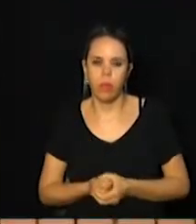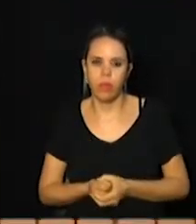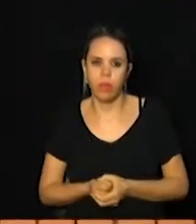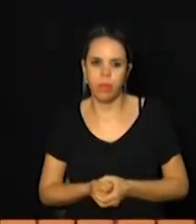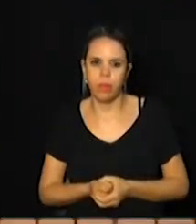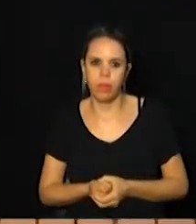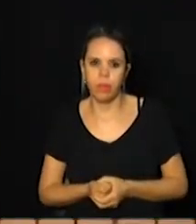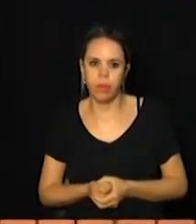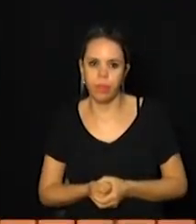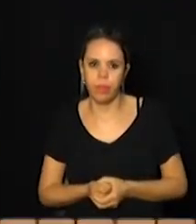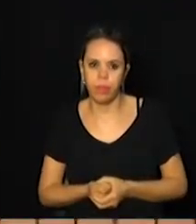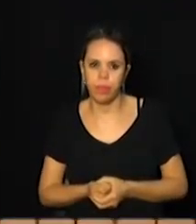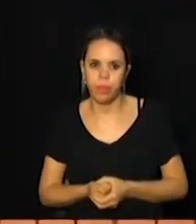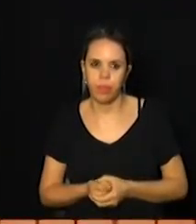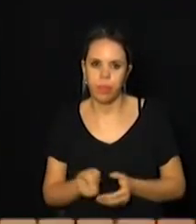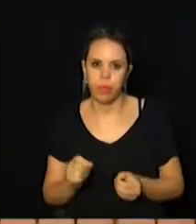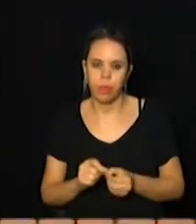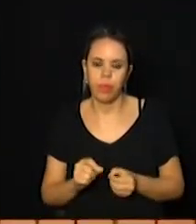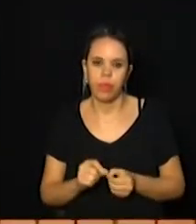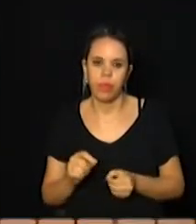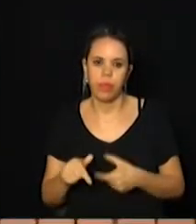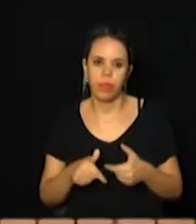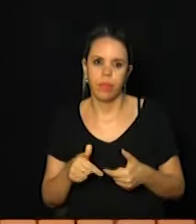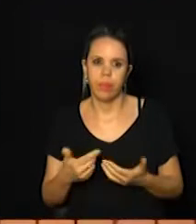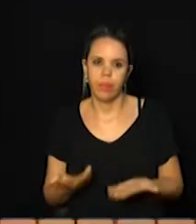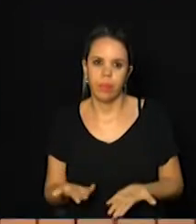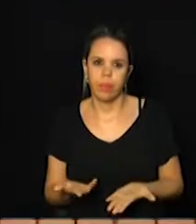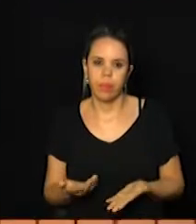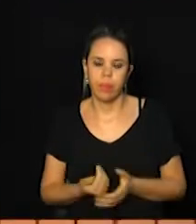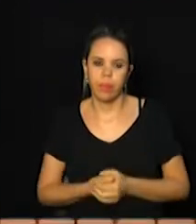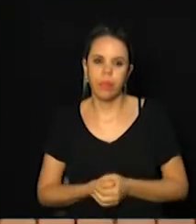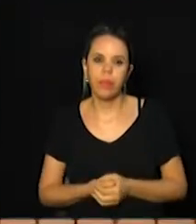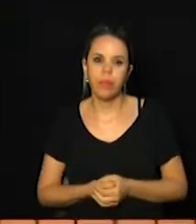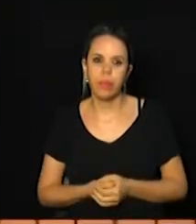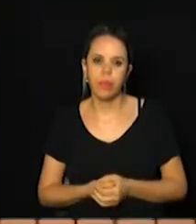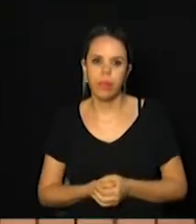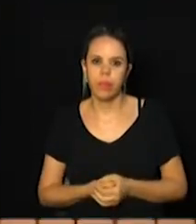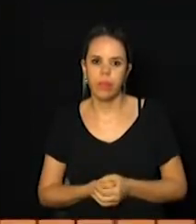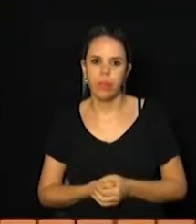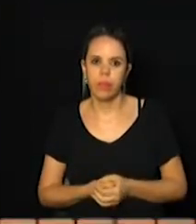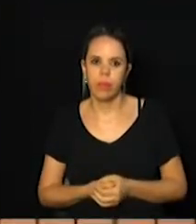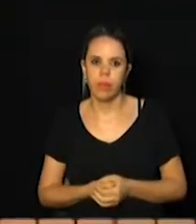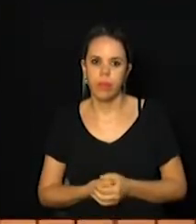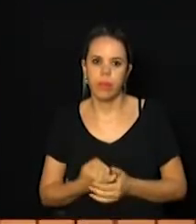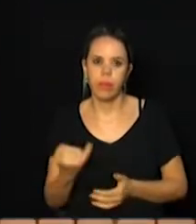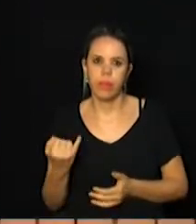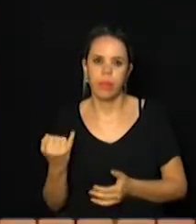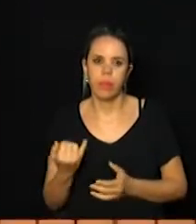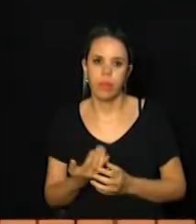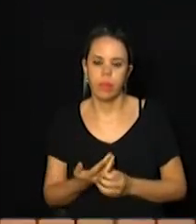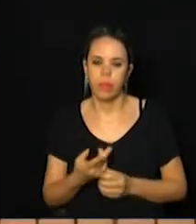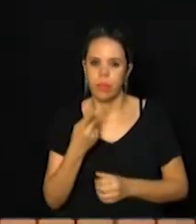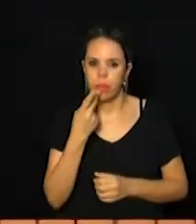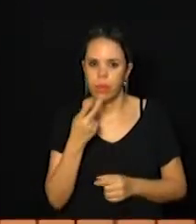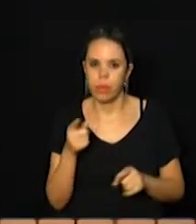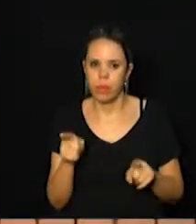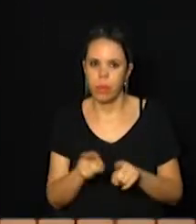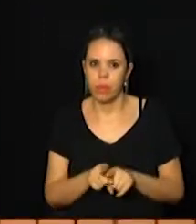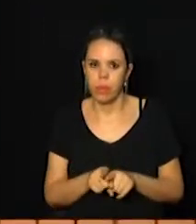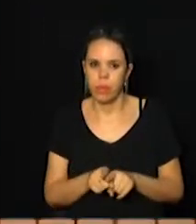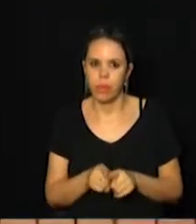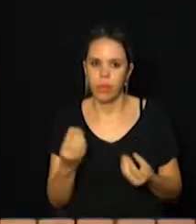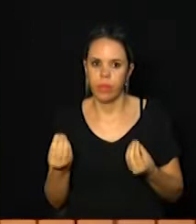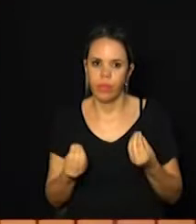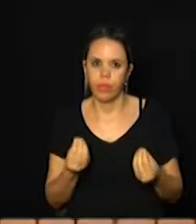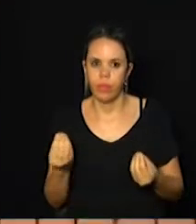é isso faz o trabalhador EA trabalhadora então é muito importante falou também que